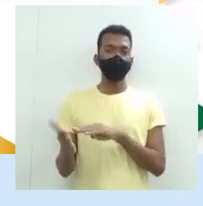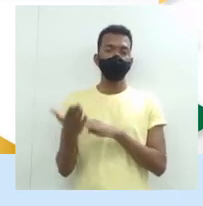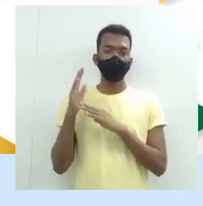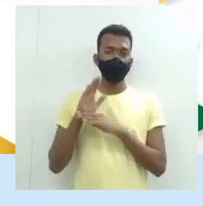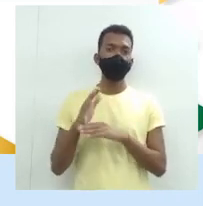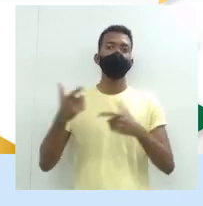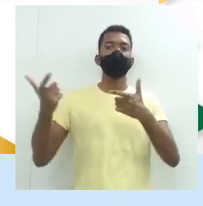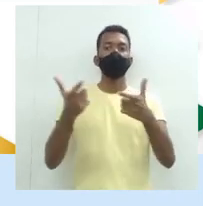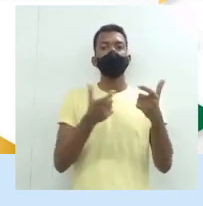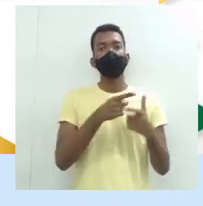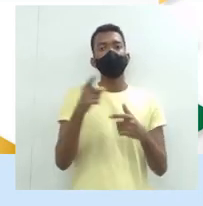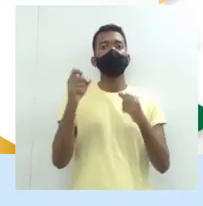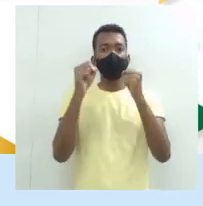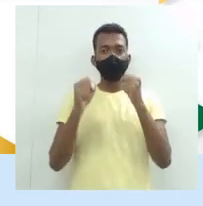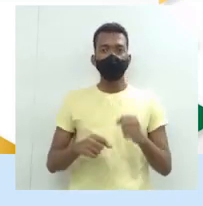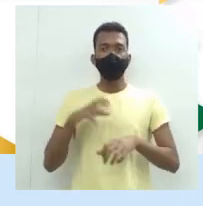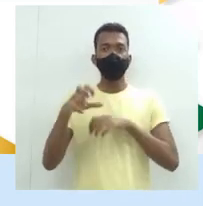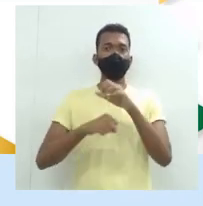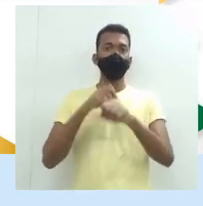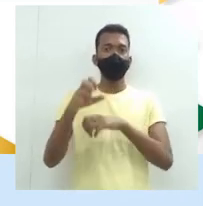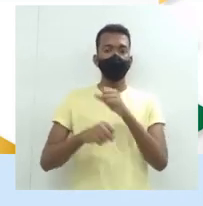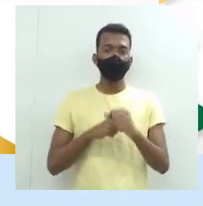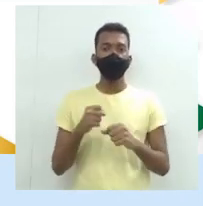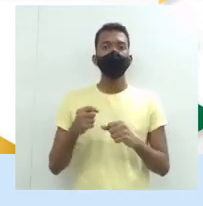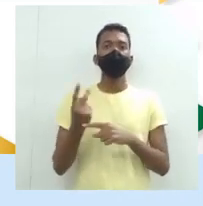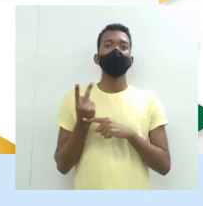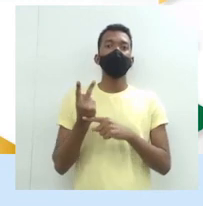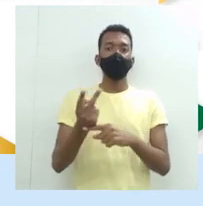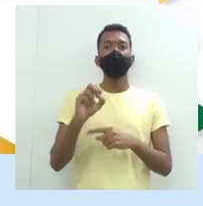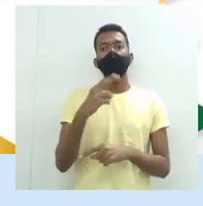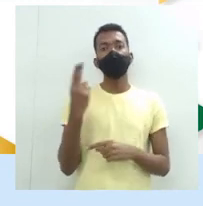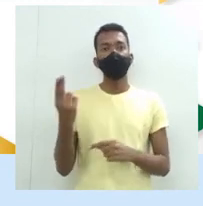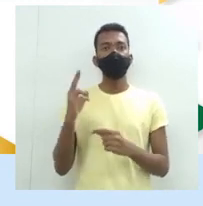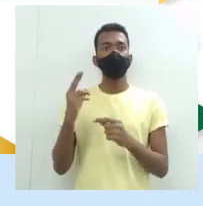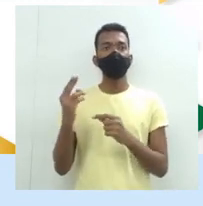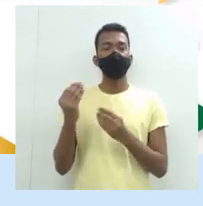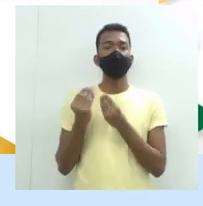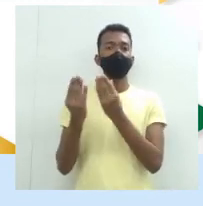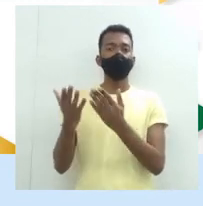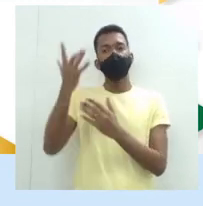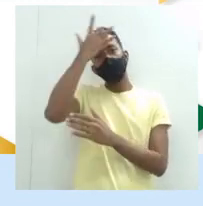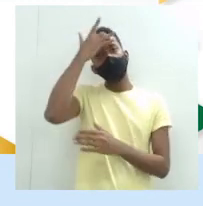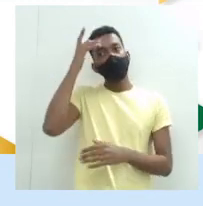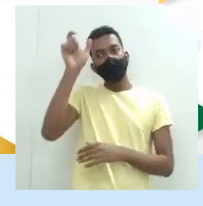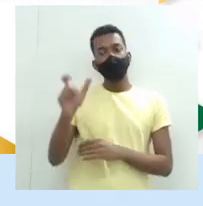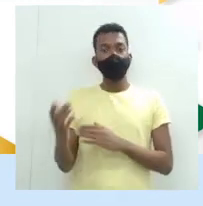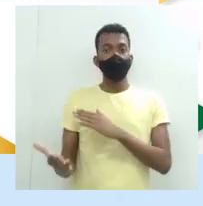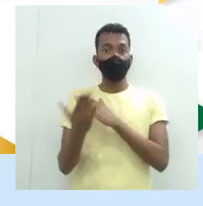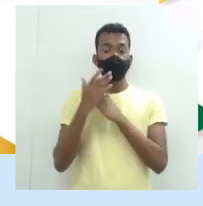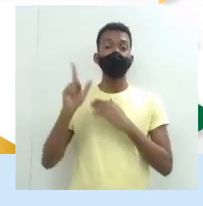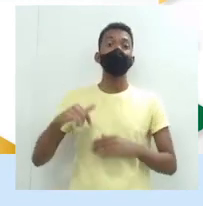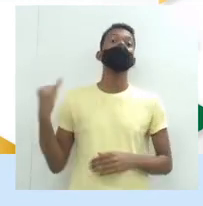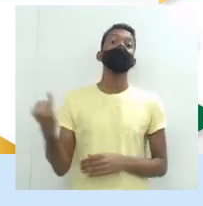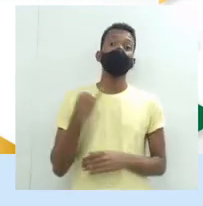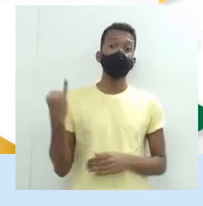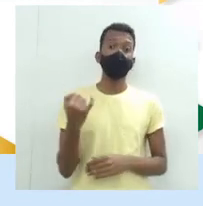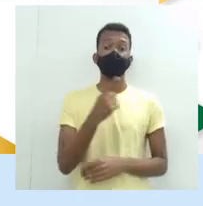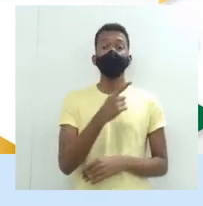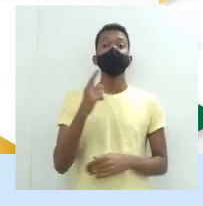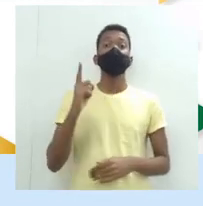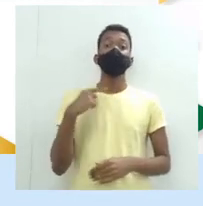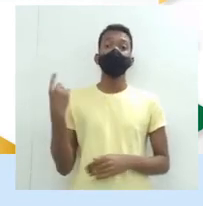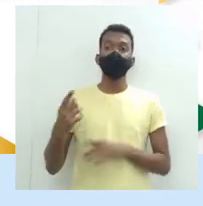pode procurar ou indicar para alguém essa ajuda. É importante que seja feito, é importante que a